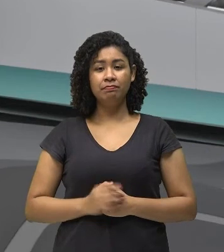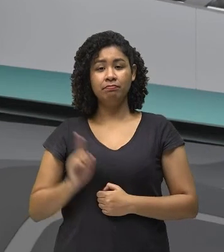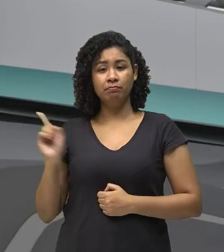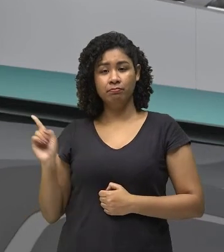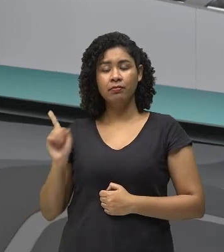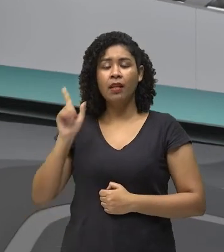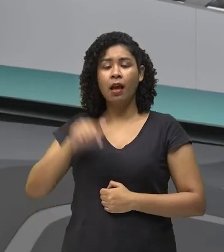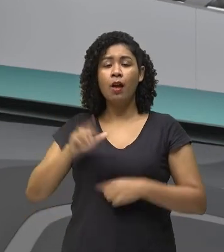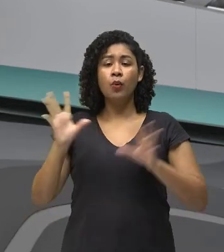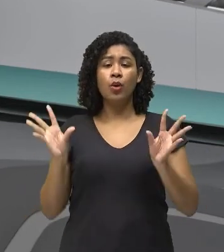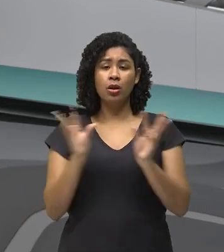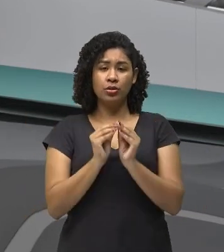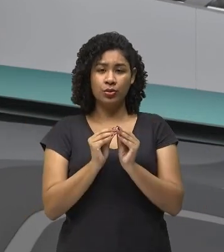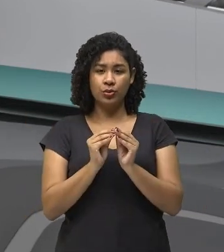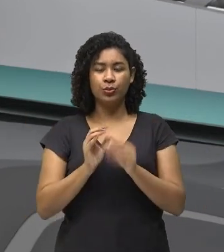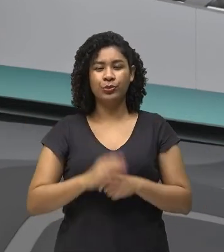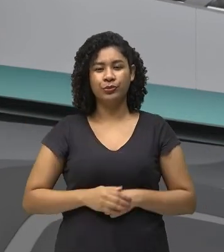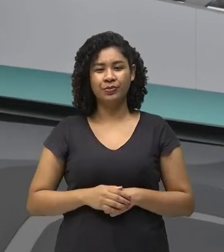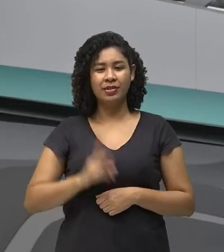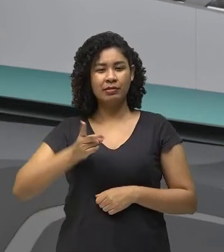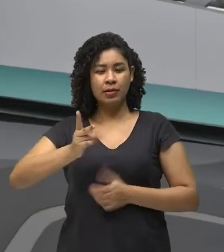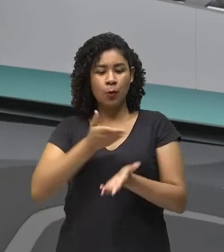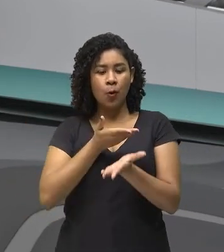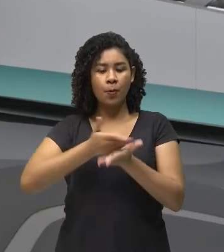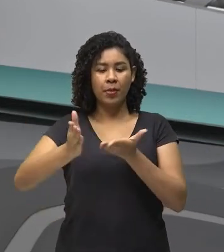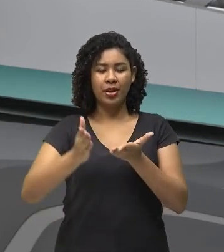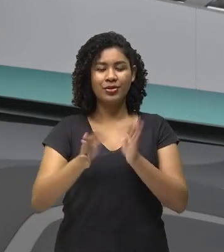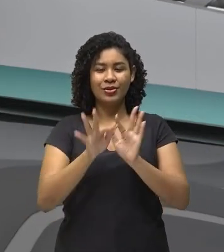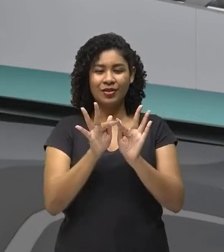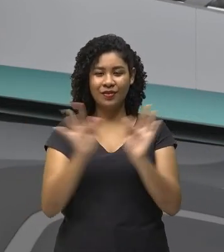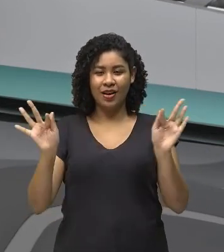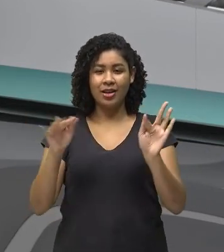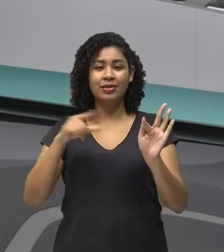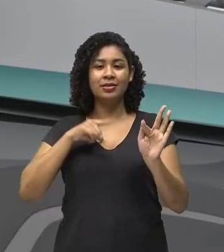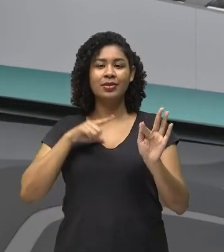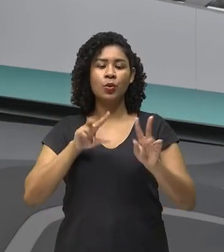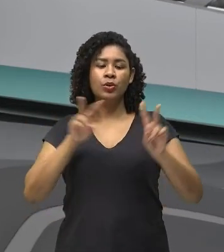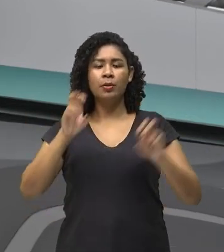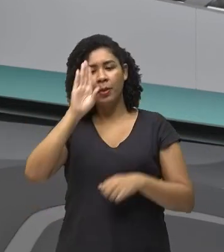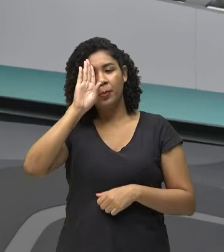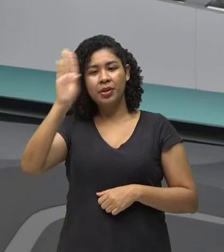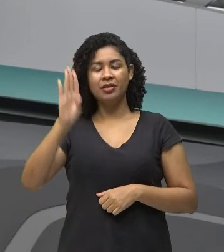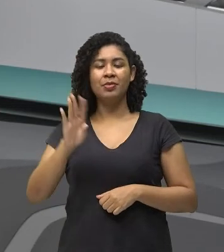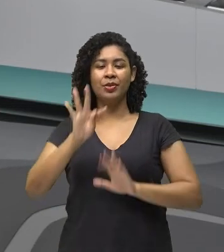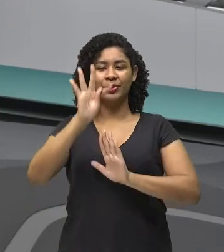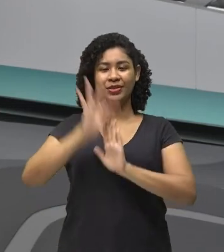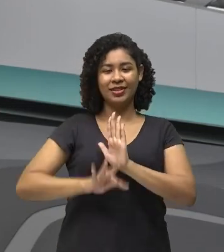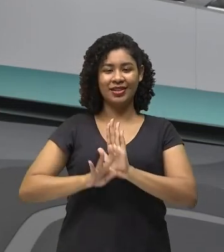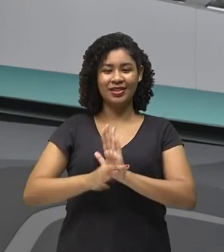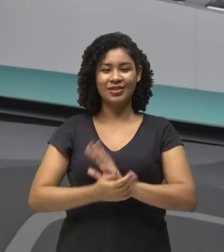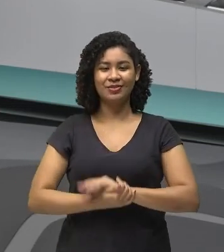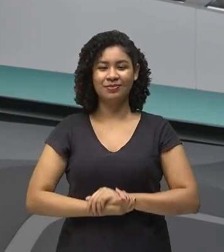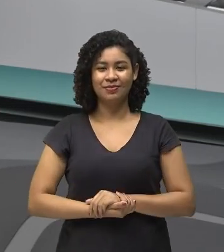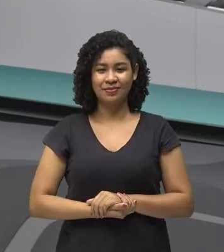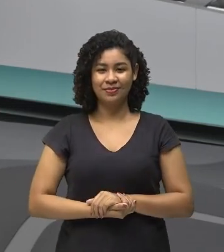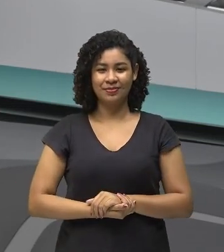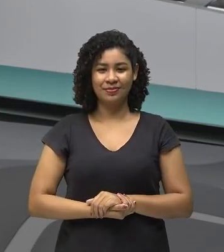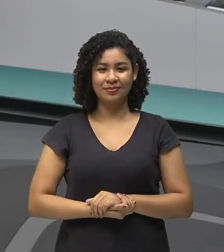geral, ele está sempre no começo da frase, que ele dá a ideia principal de um texto, que a gente chama de tópico